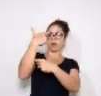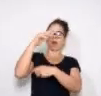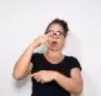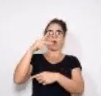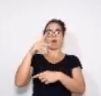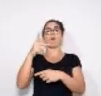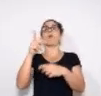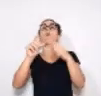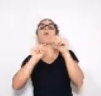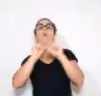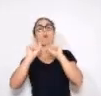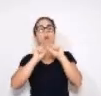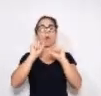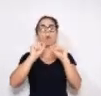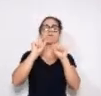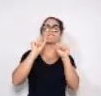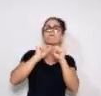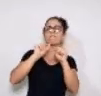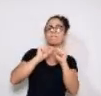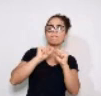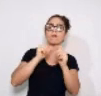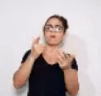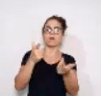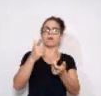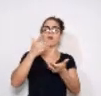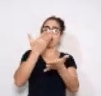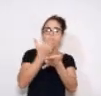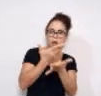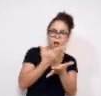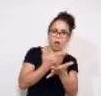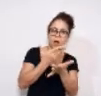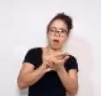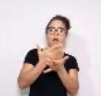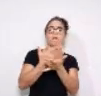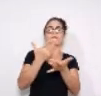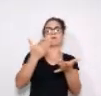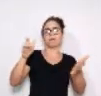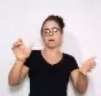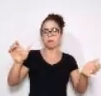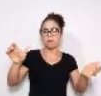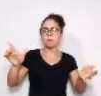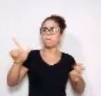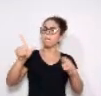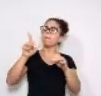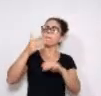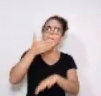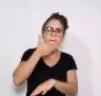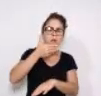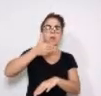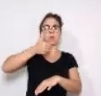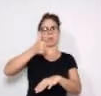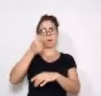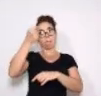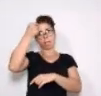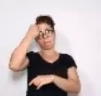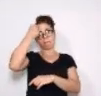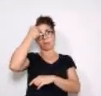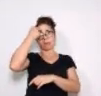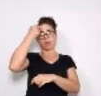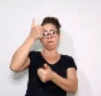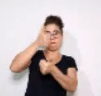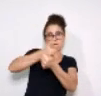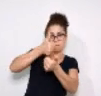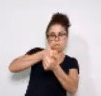aspectos ocorridos nas aulas, para alimentar cada vez mais, né, a sua reflexão acerca daquilo que precisa